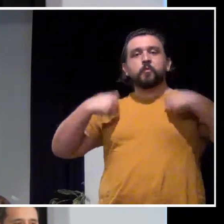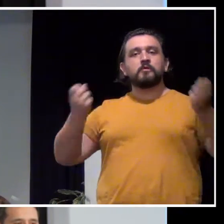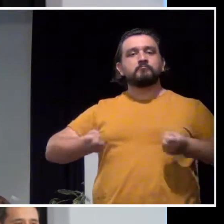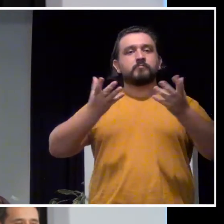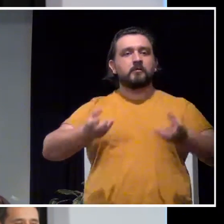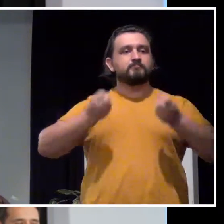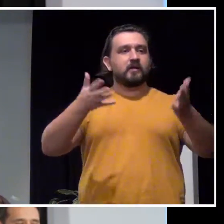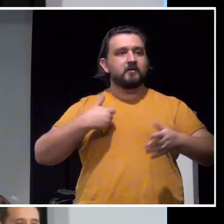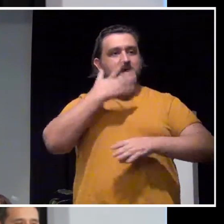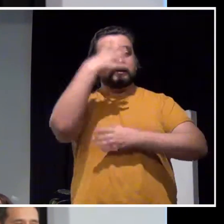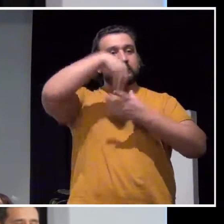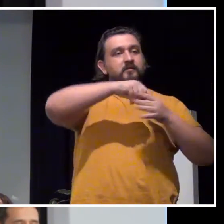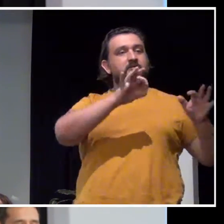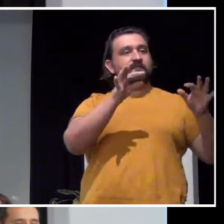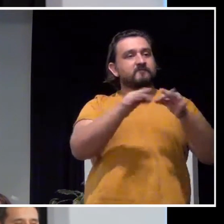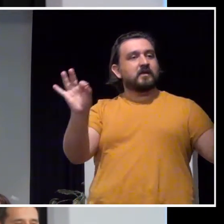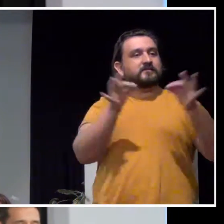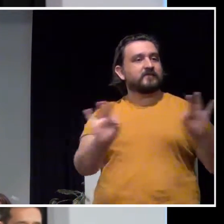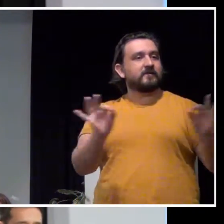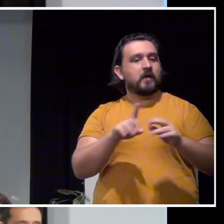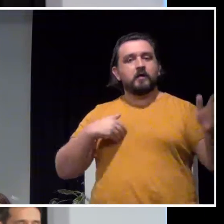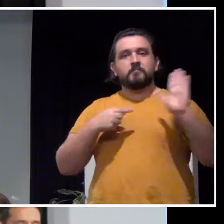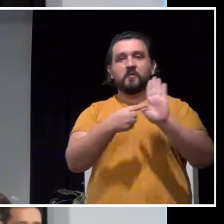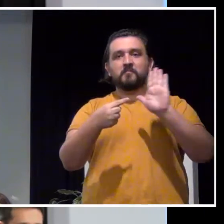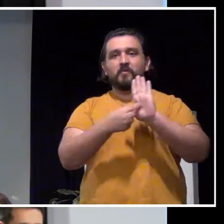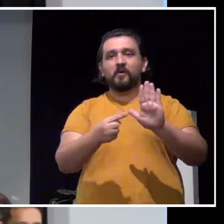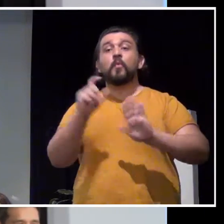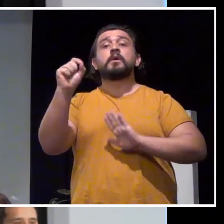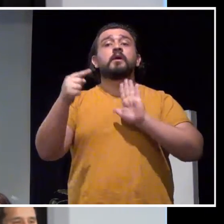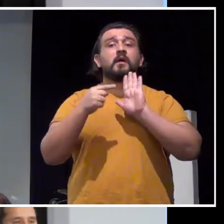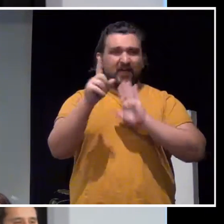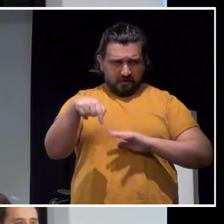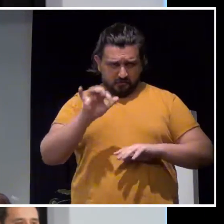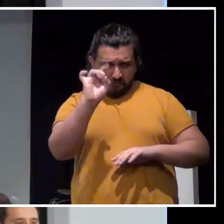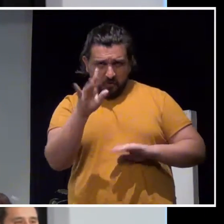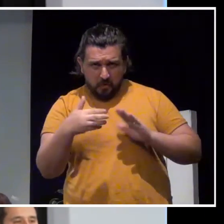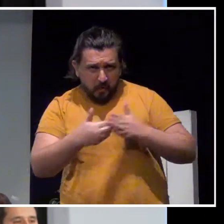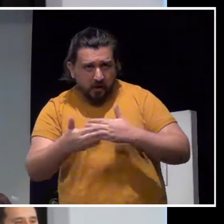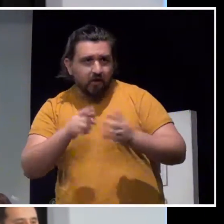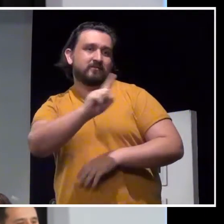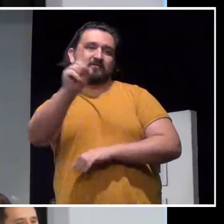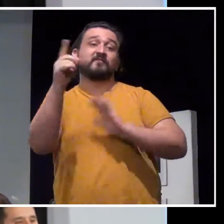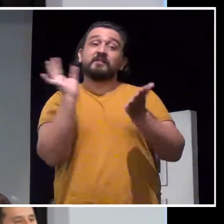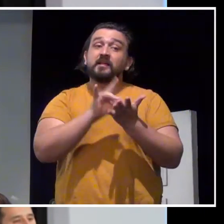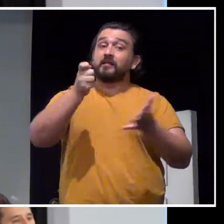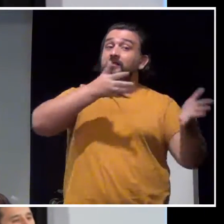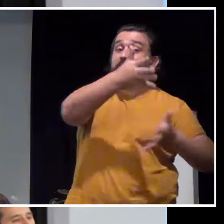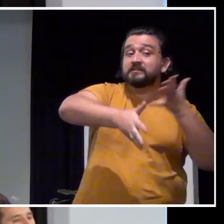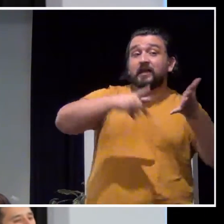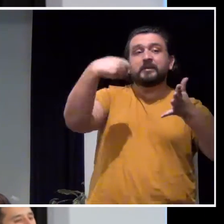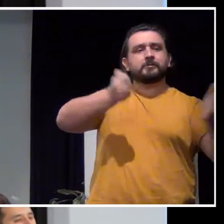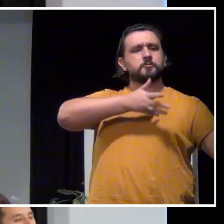ponto a ponto do seu discurso, porque para sustentar um discurso em língua de sinais são